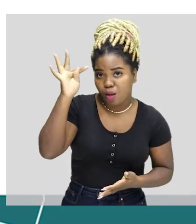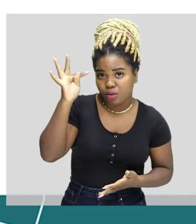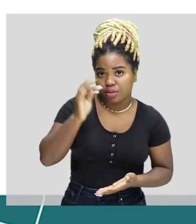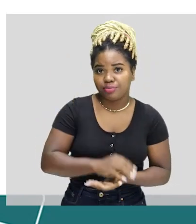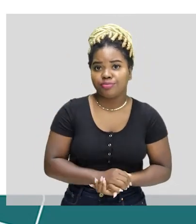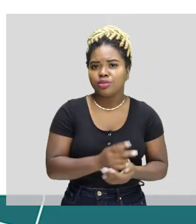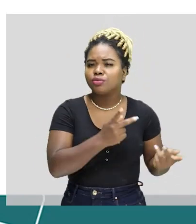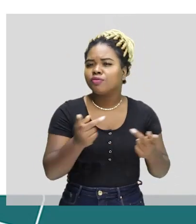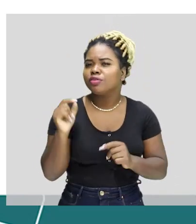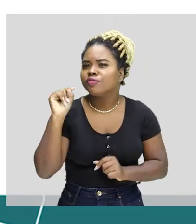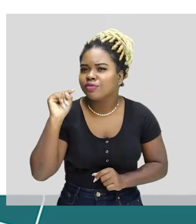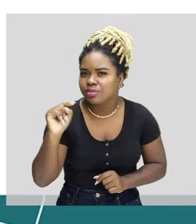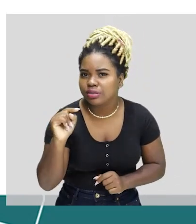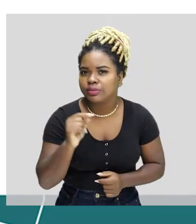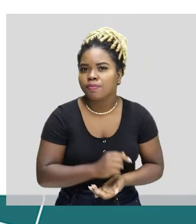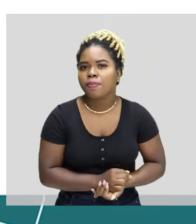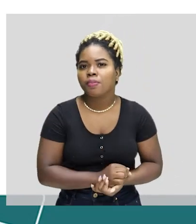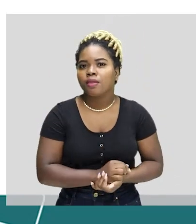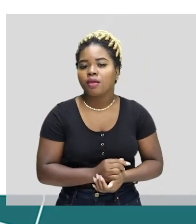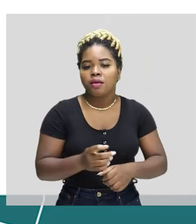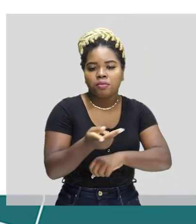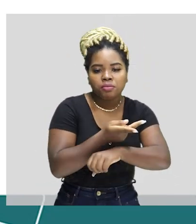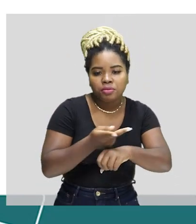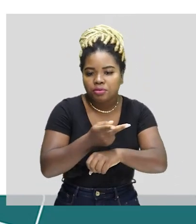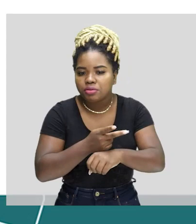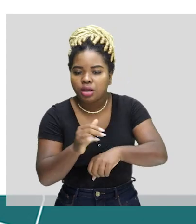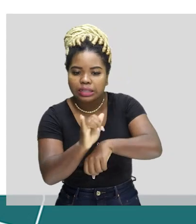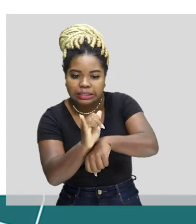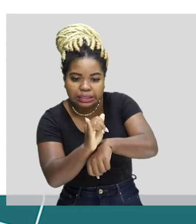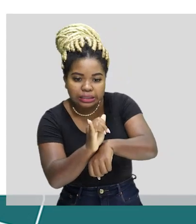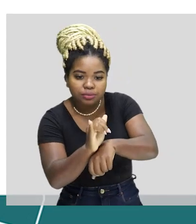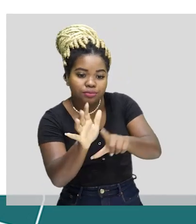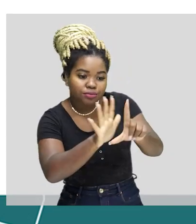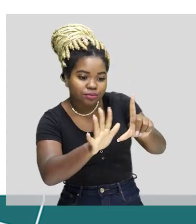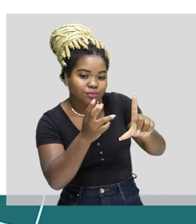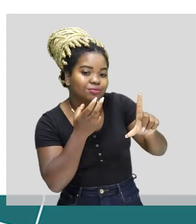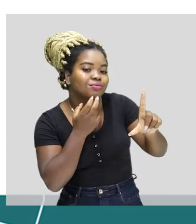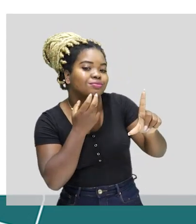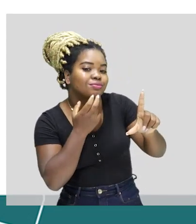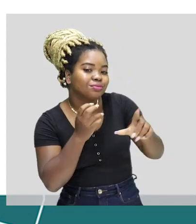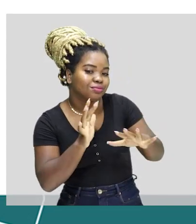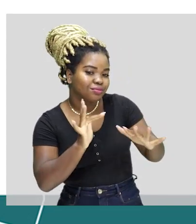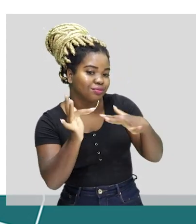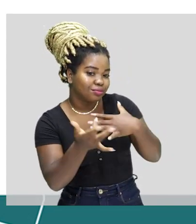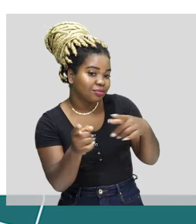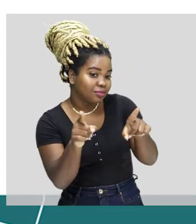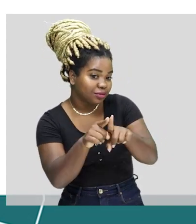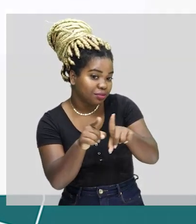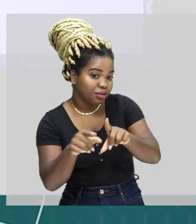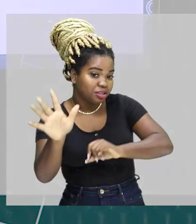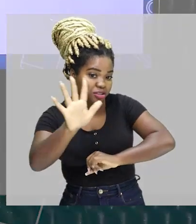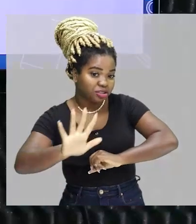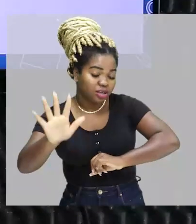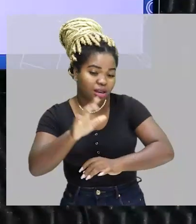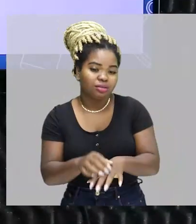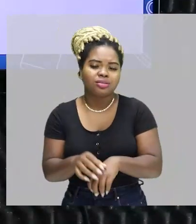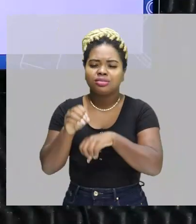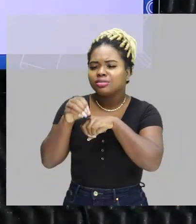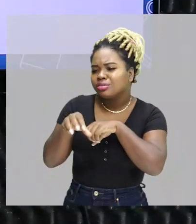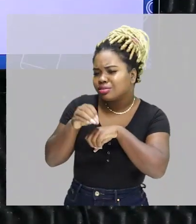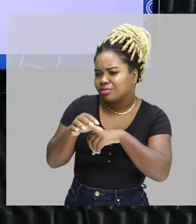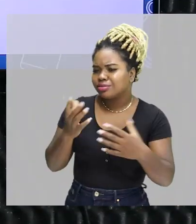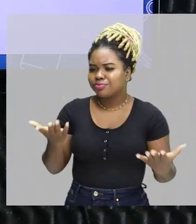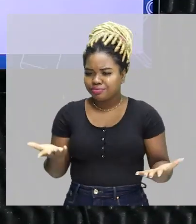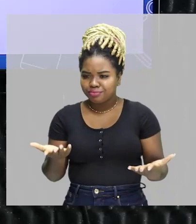pedido para você ir buscar na plataforma Gonçalves Dias, nas nossas redes sociais também em geral, essas dicas sobre a origem